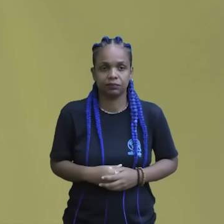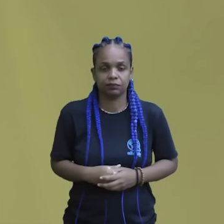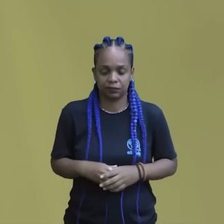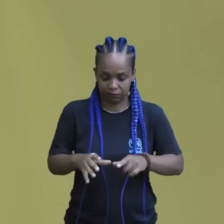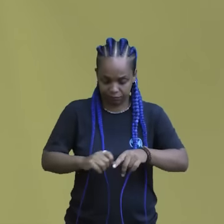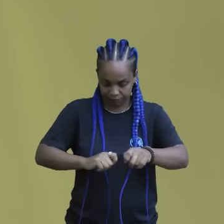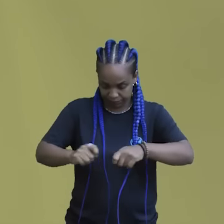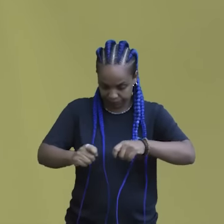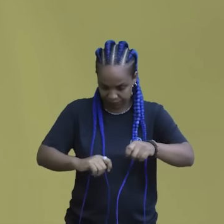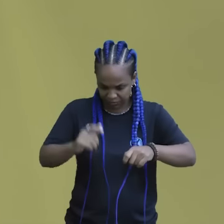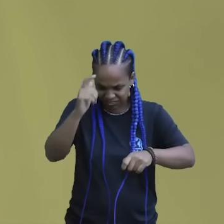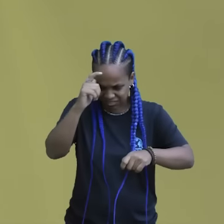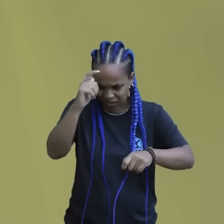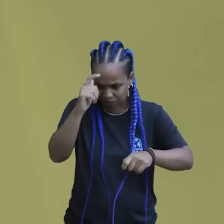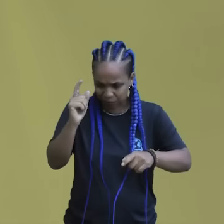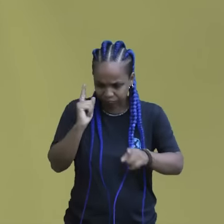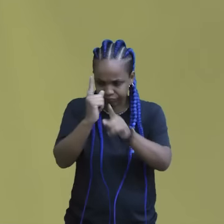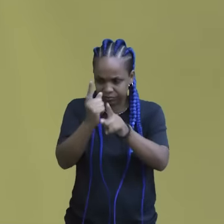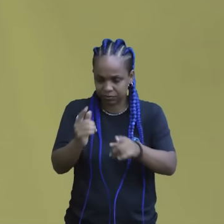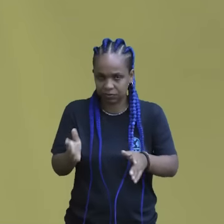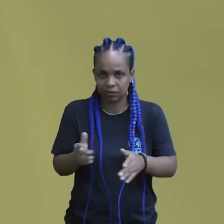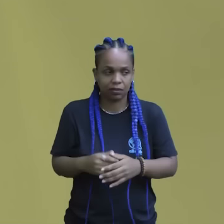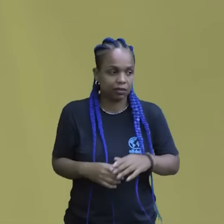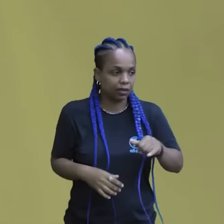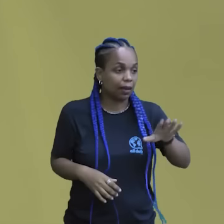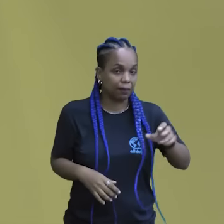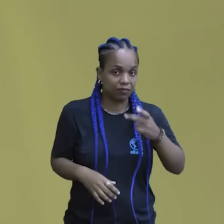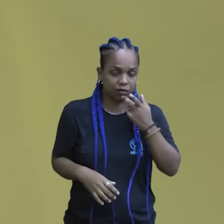roubou. E o Zeca fica: